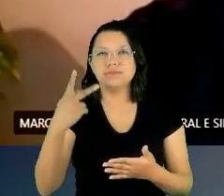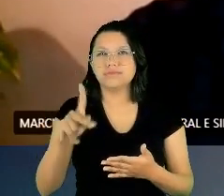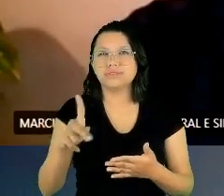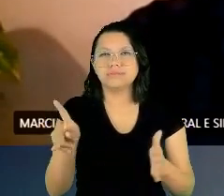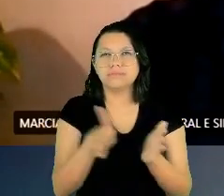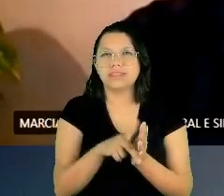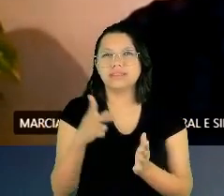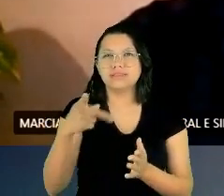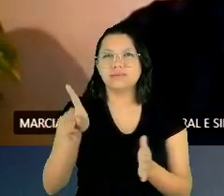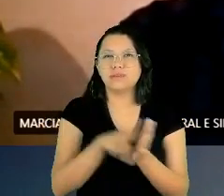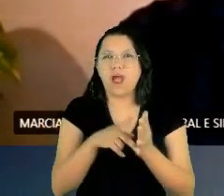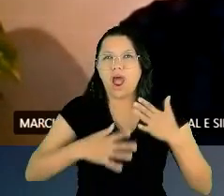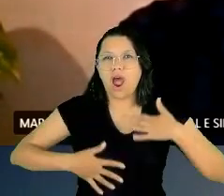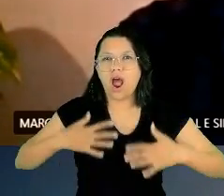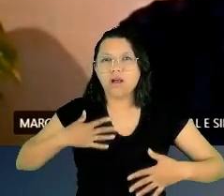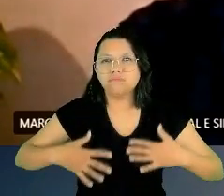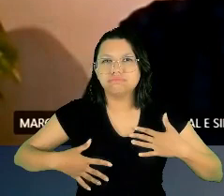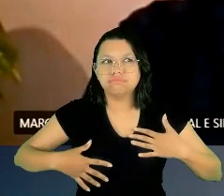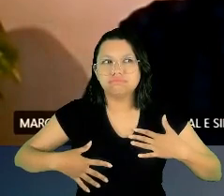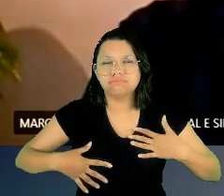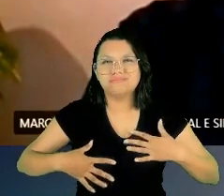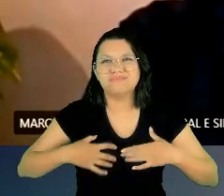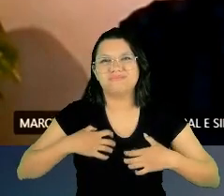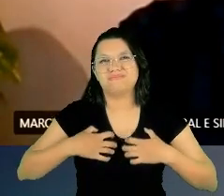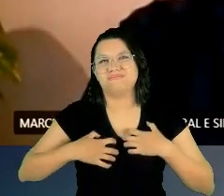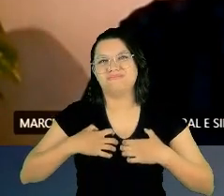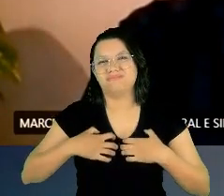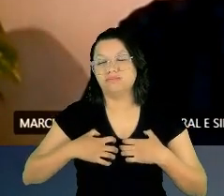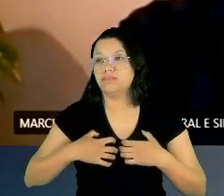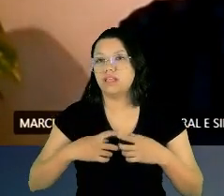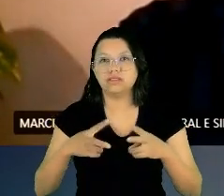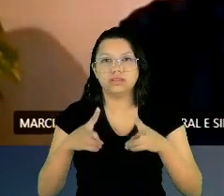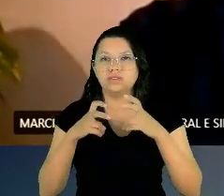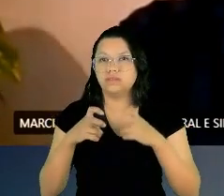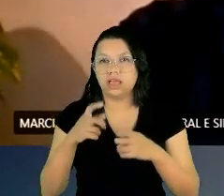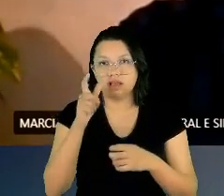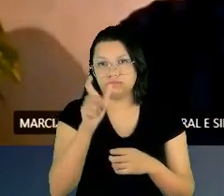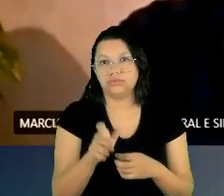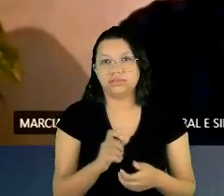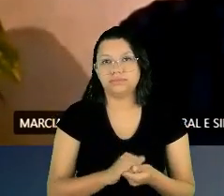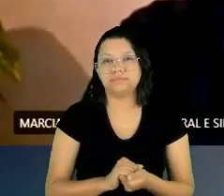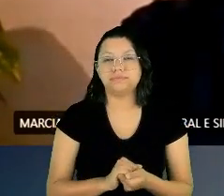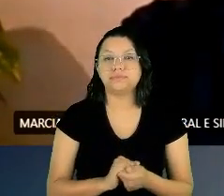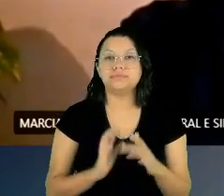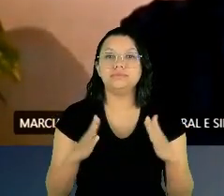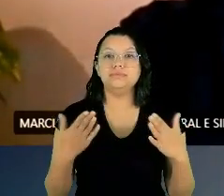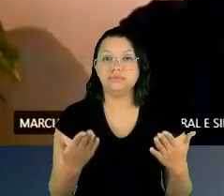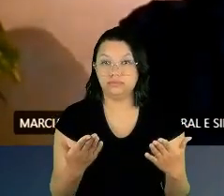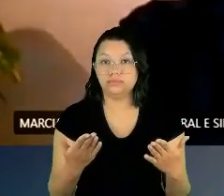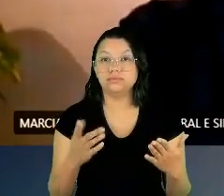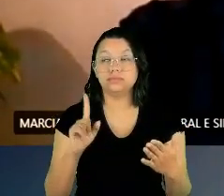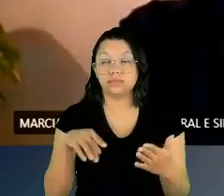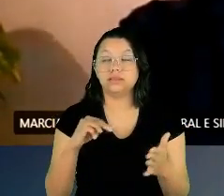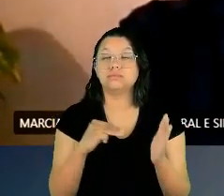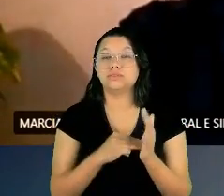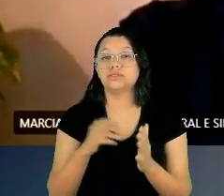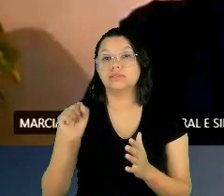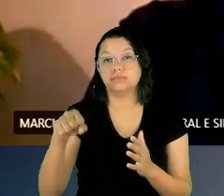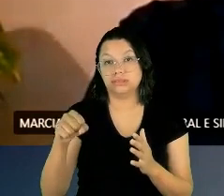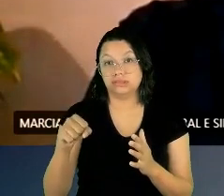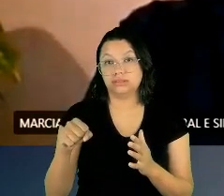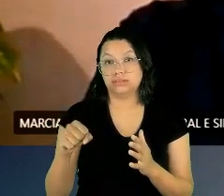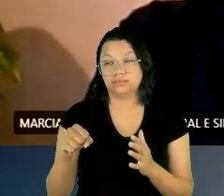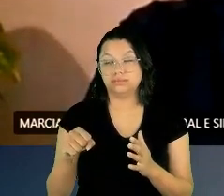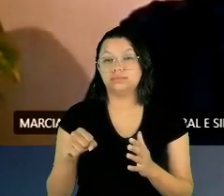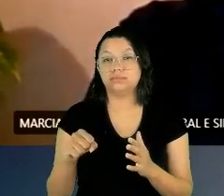você não se sente pertencente ao seu corpo, seu próprio corpo, que angústia é isso, não se identificar com você. Então, é um